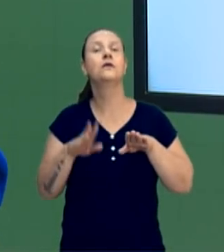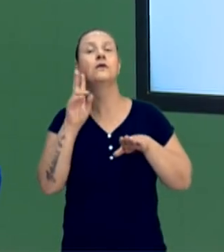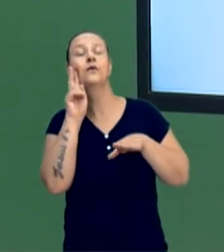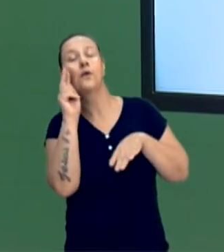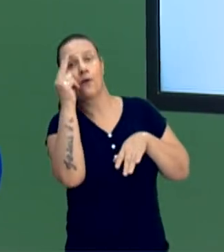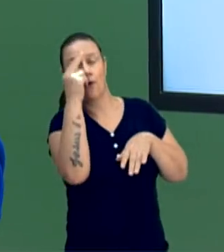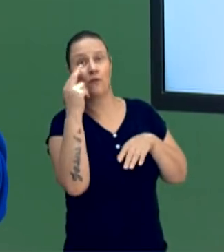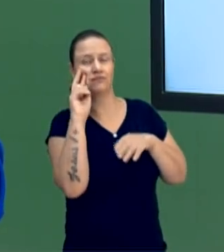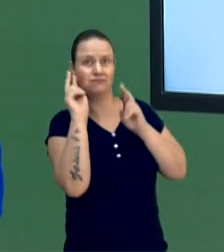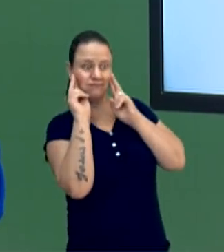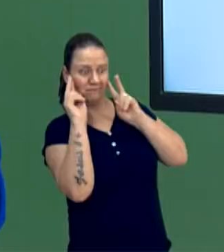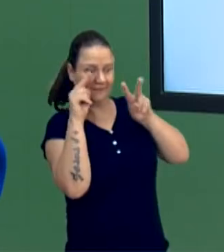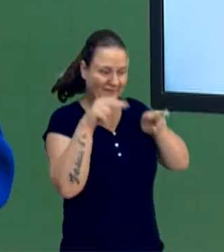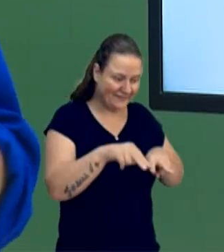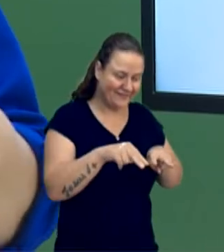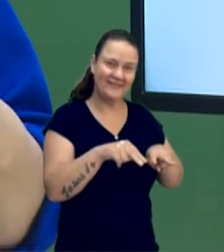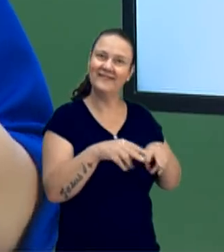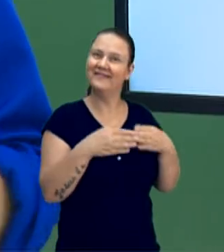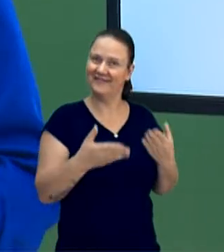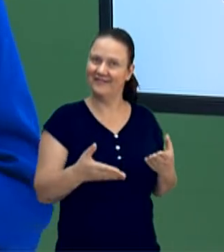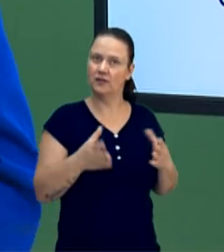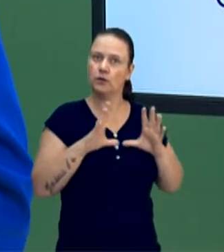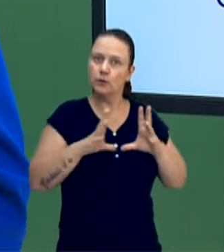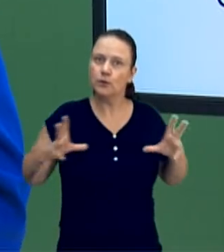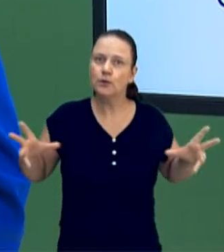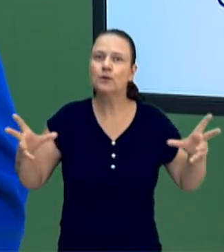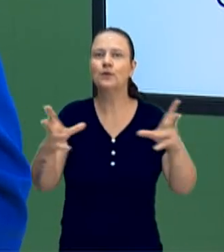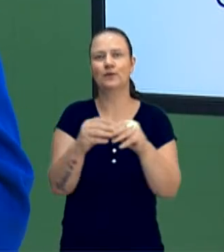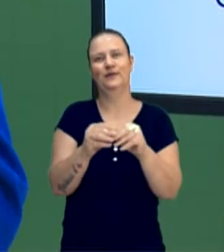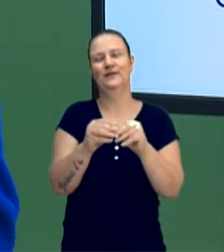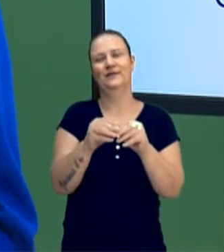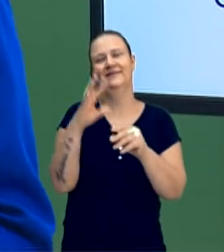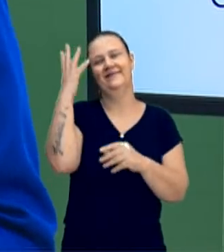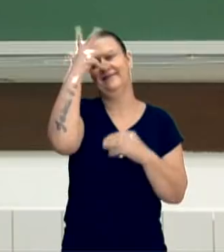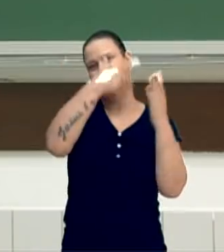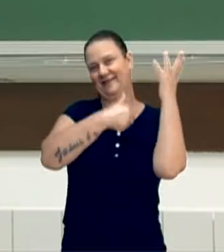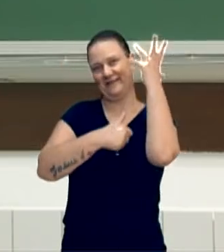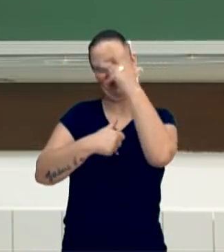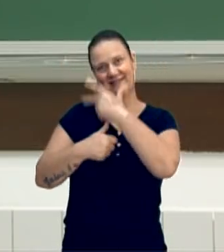olhando. Então, todos nós somos bonitos